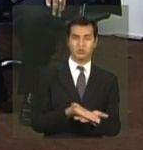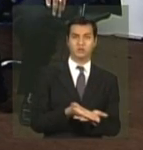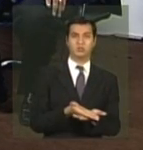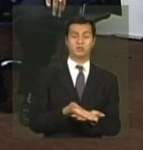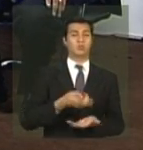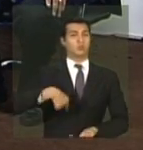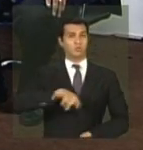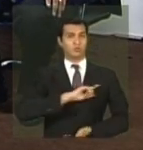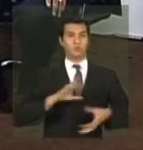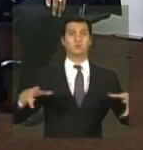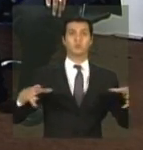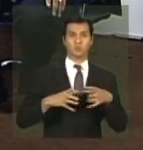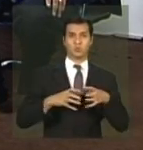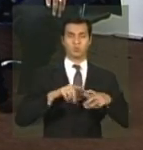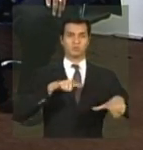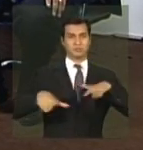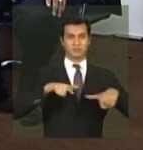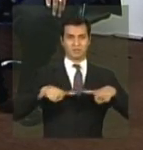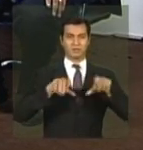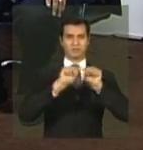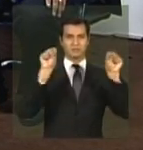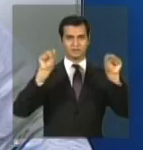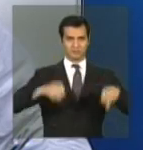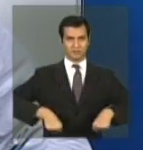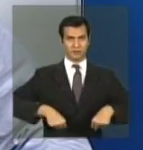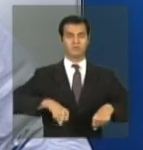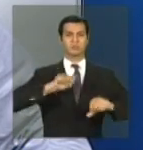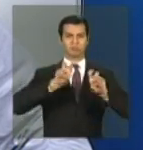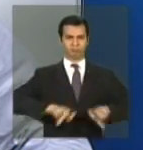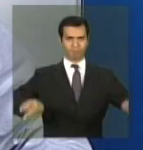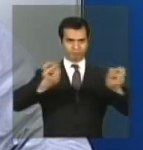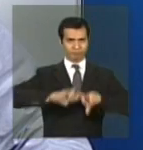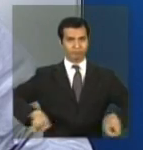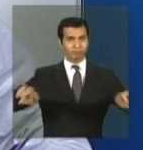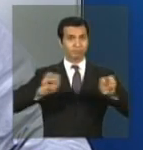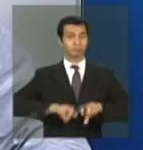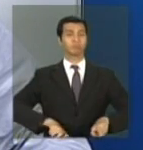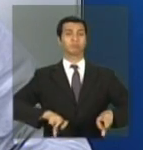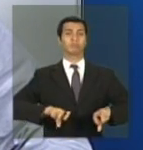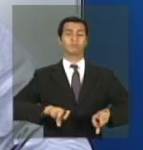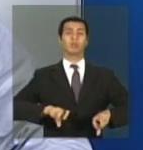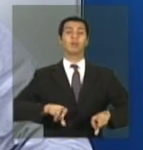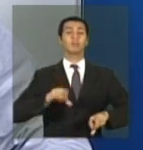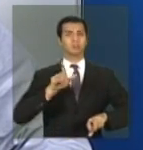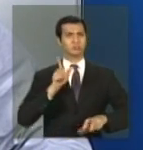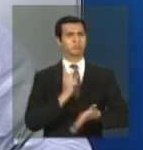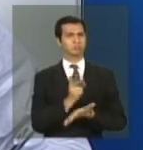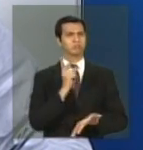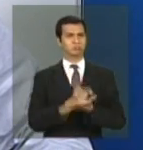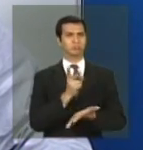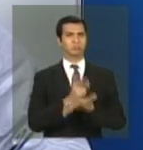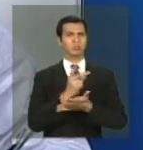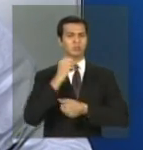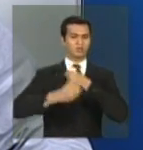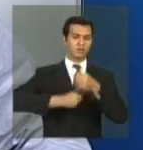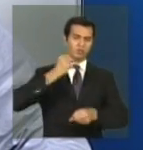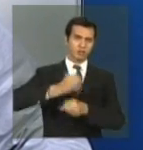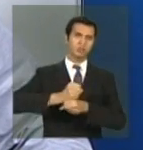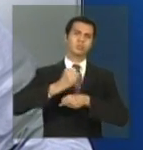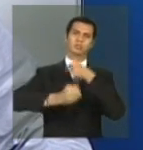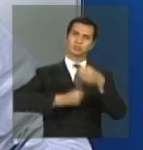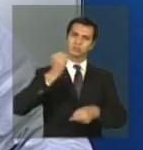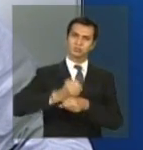da informação, responsável pelo sistema presença, tem feito, né, a cada várias vezes por ano,